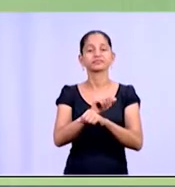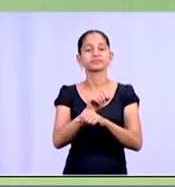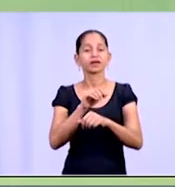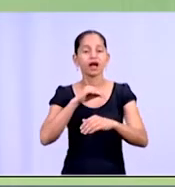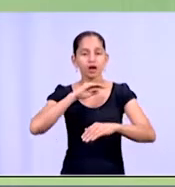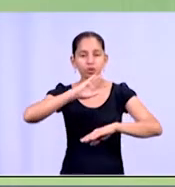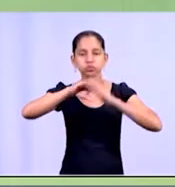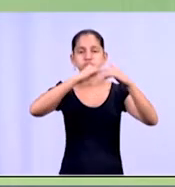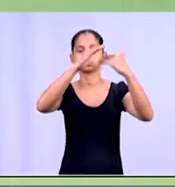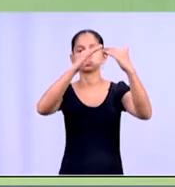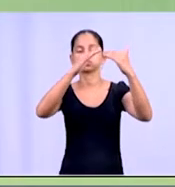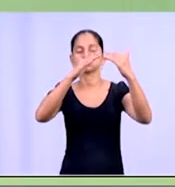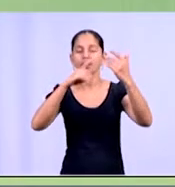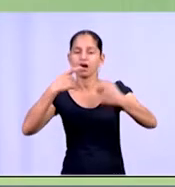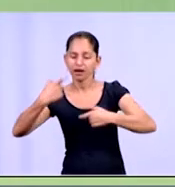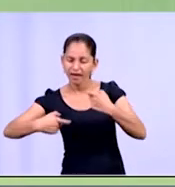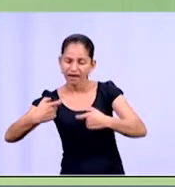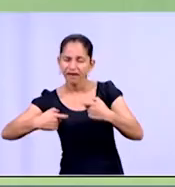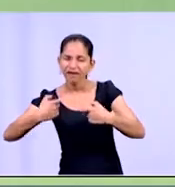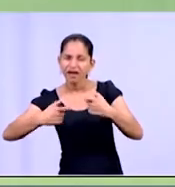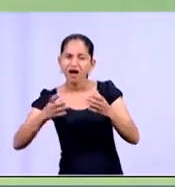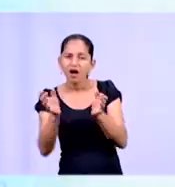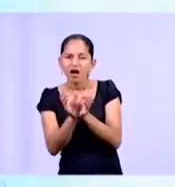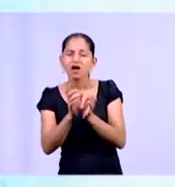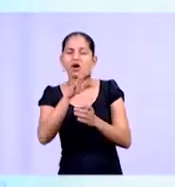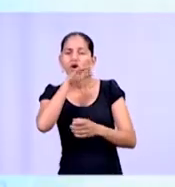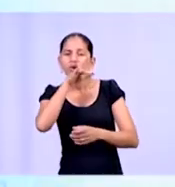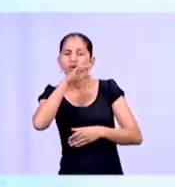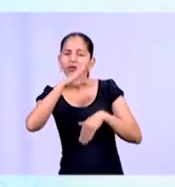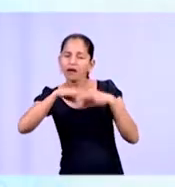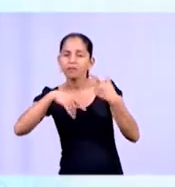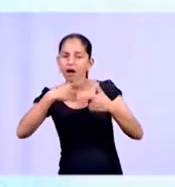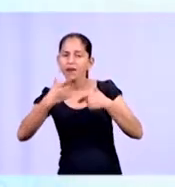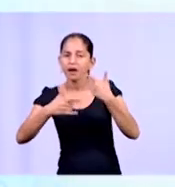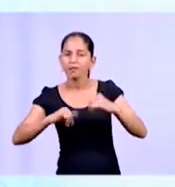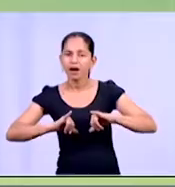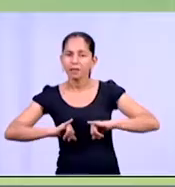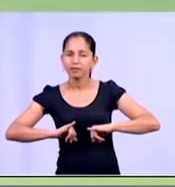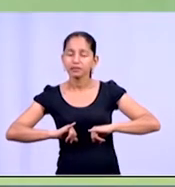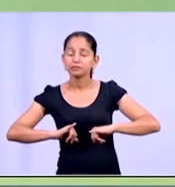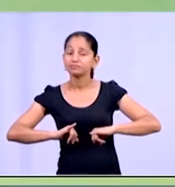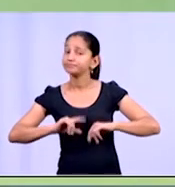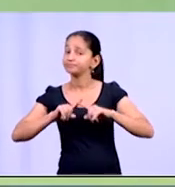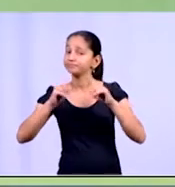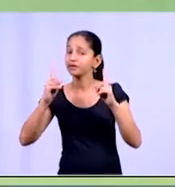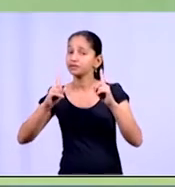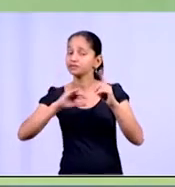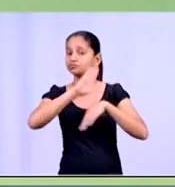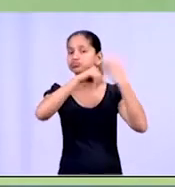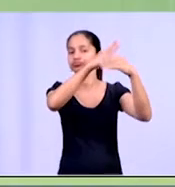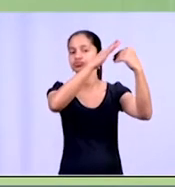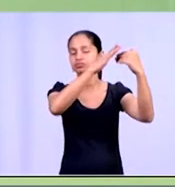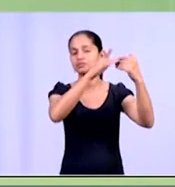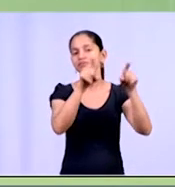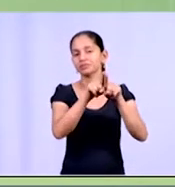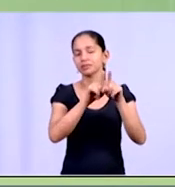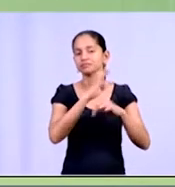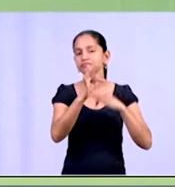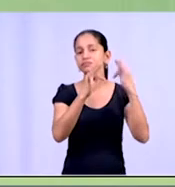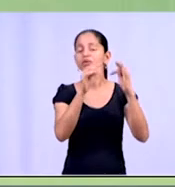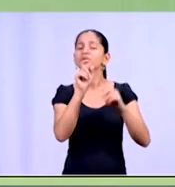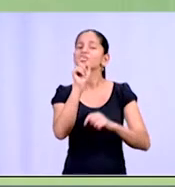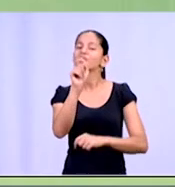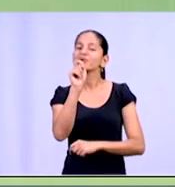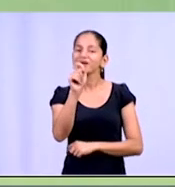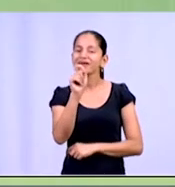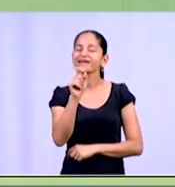grande avanço nessa tecnológica, em todos os aspectos, a guerra trouxe avanços tecnológicos. E o ENIAC nada mais é do